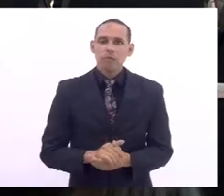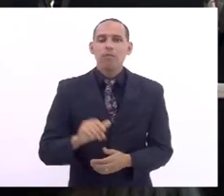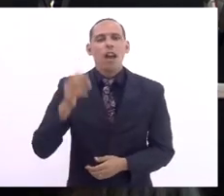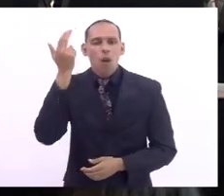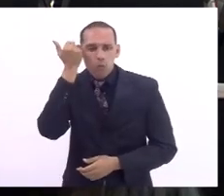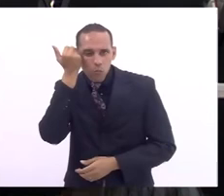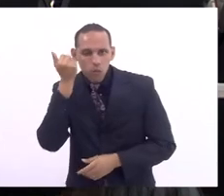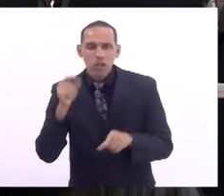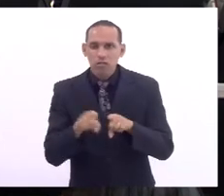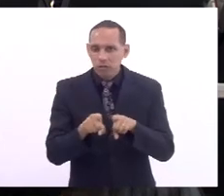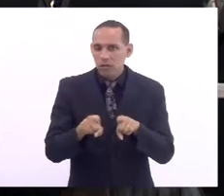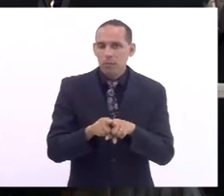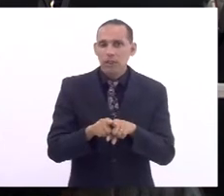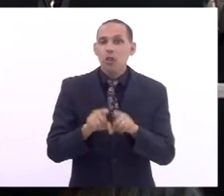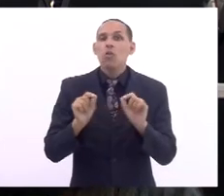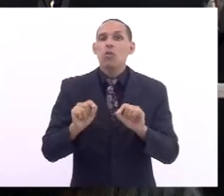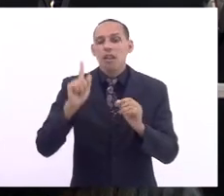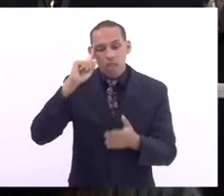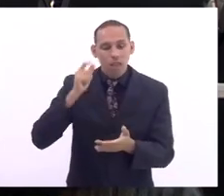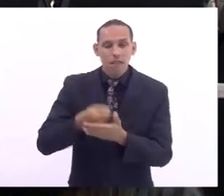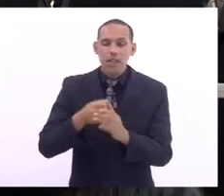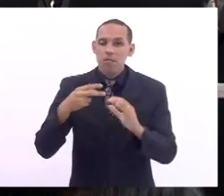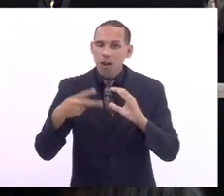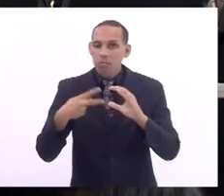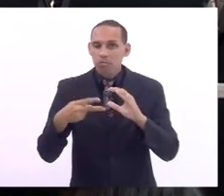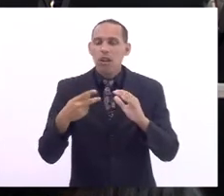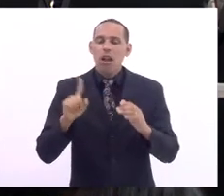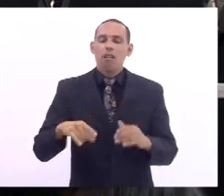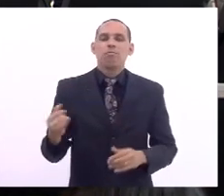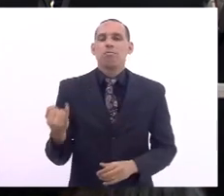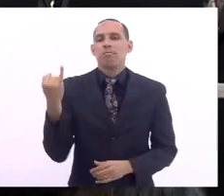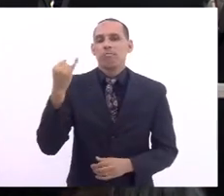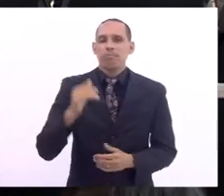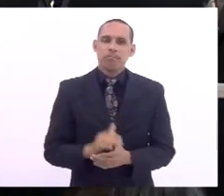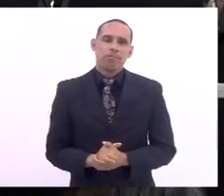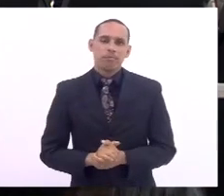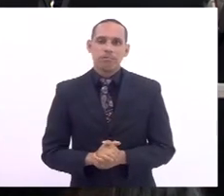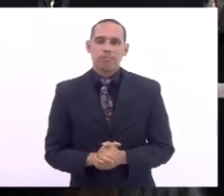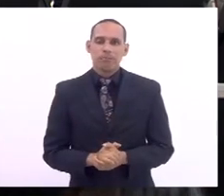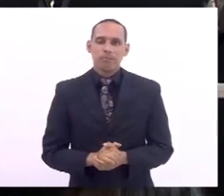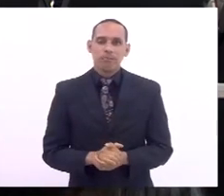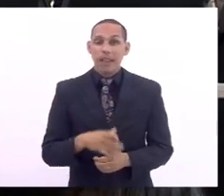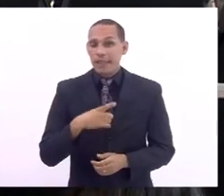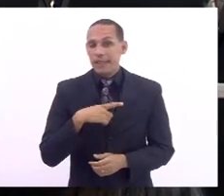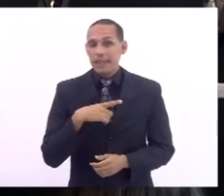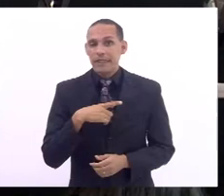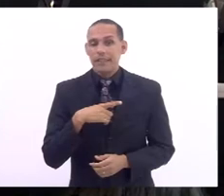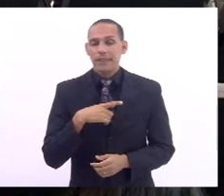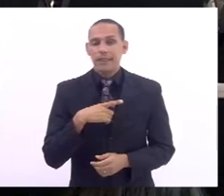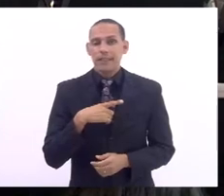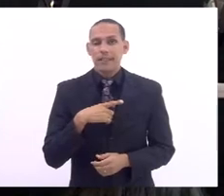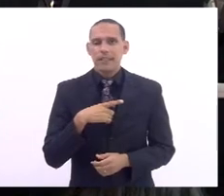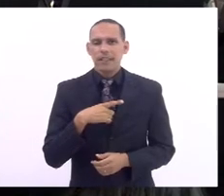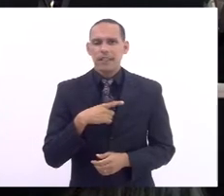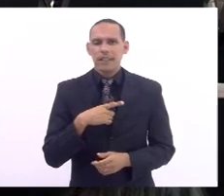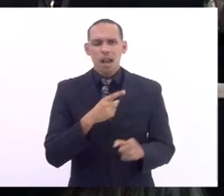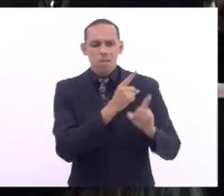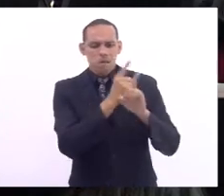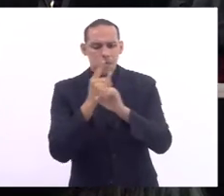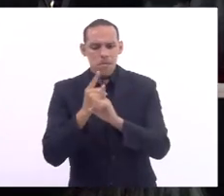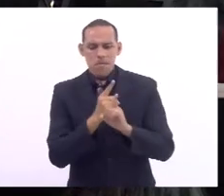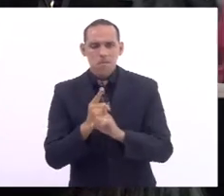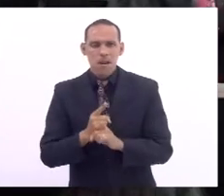também ele é o magnata definição da câmera naquela ham instrumento importante E aí eu ouvi uns uma série de encontros